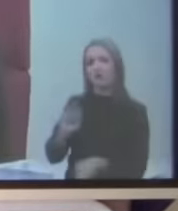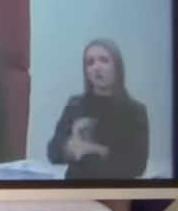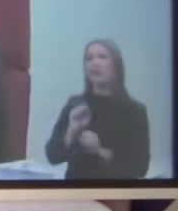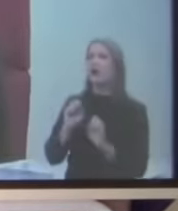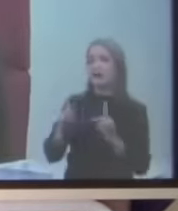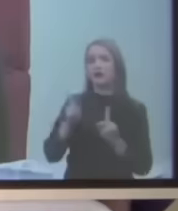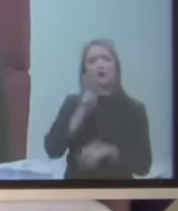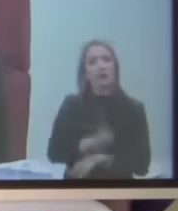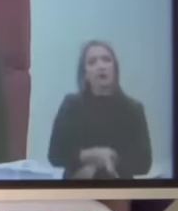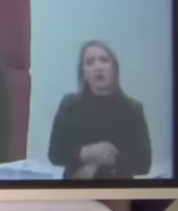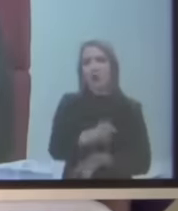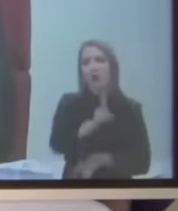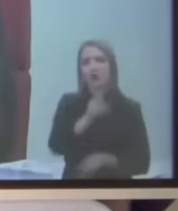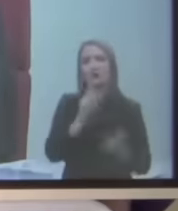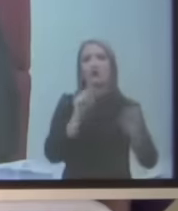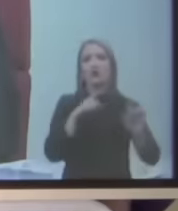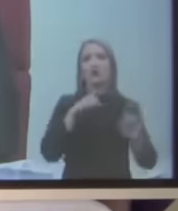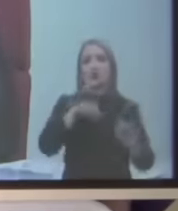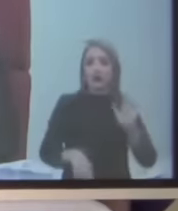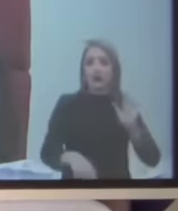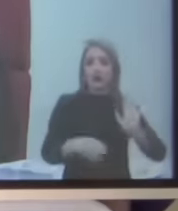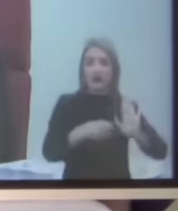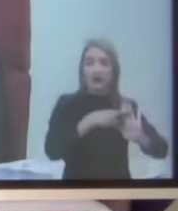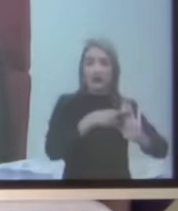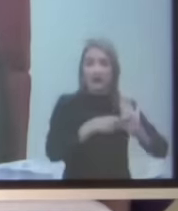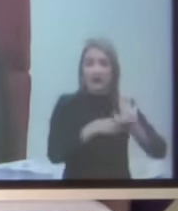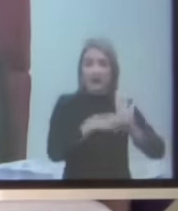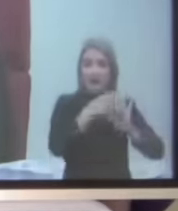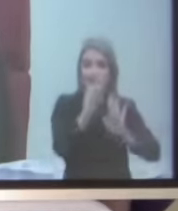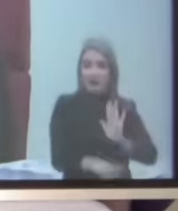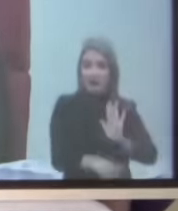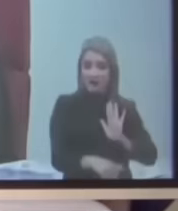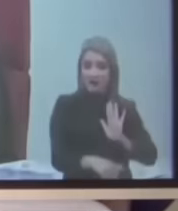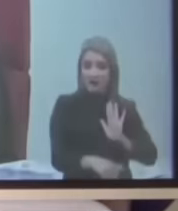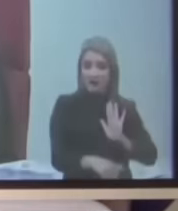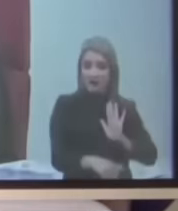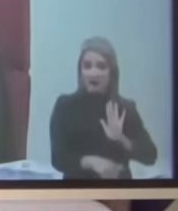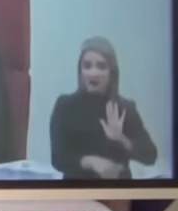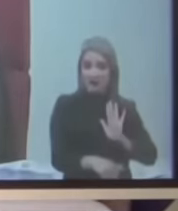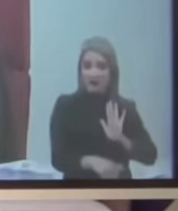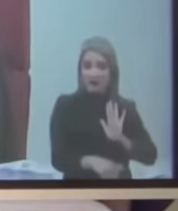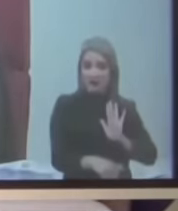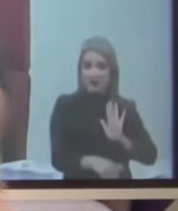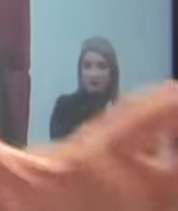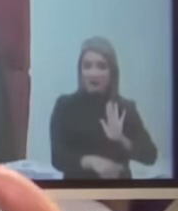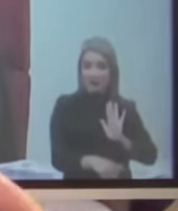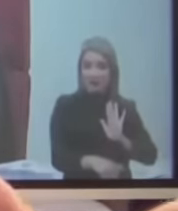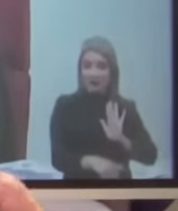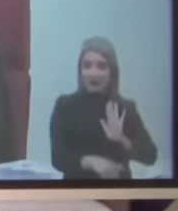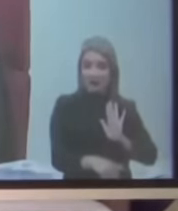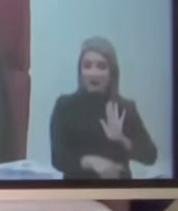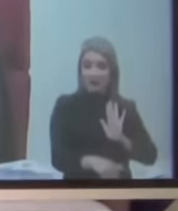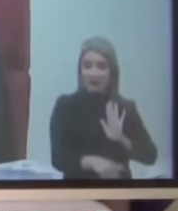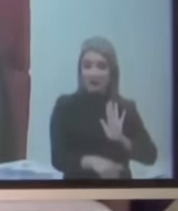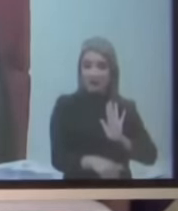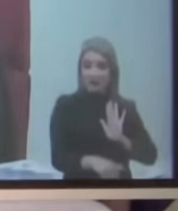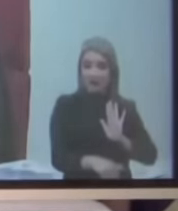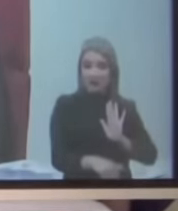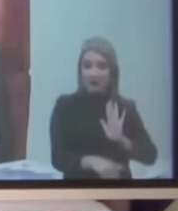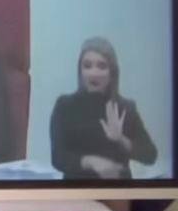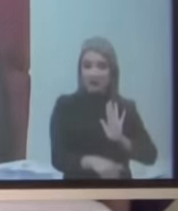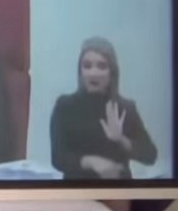prevalece o princípio da especialidade que rege a lei, rege o mesmo. Mas a outra também. Prevalece o que eu digo.